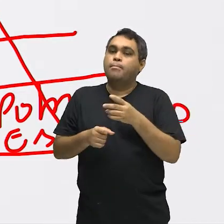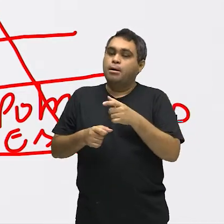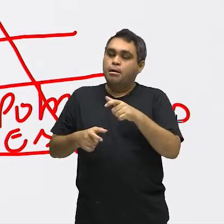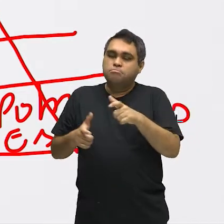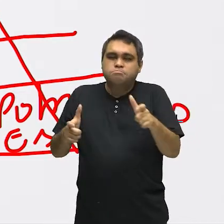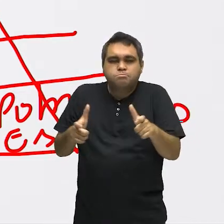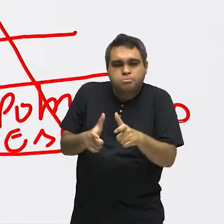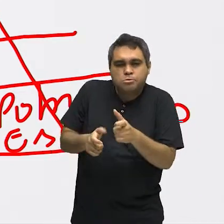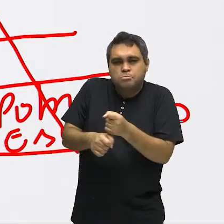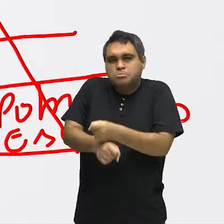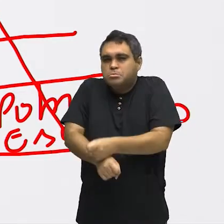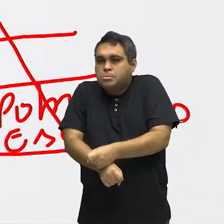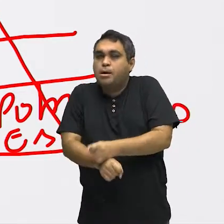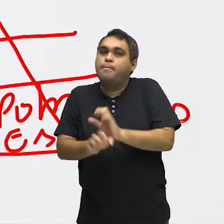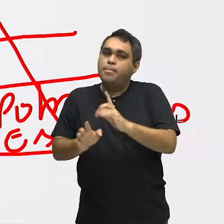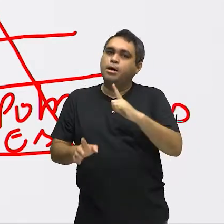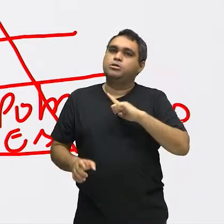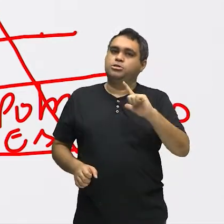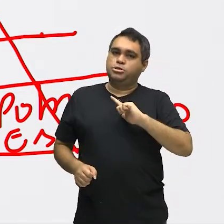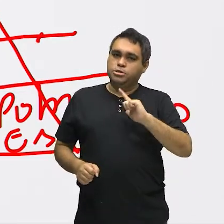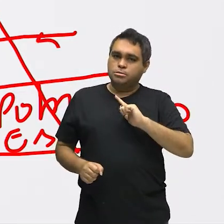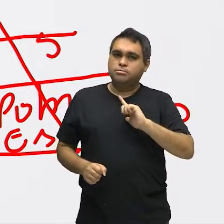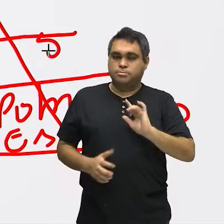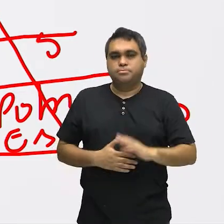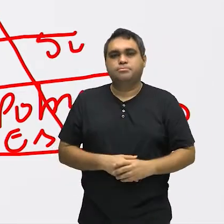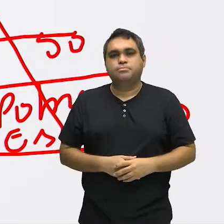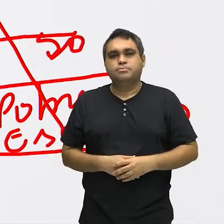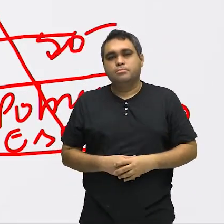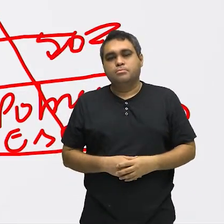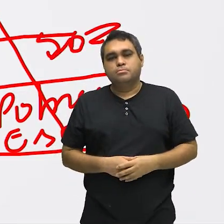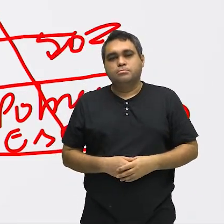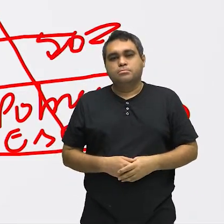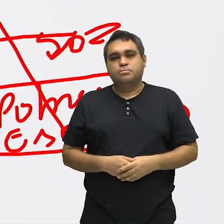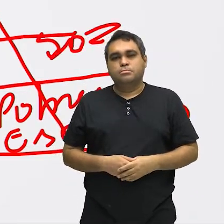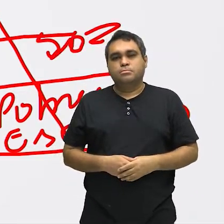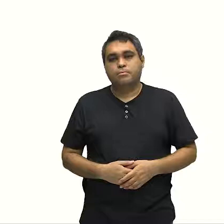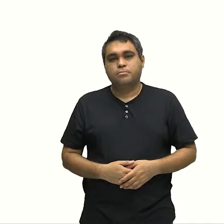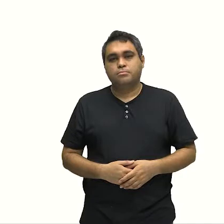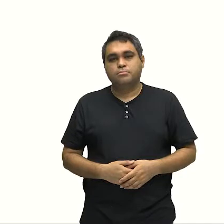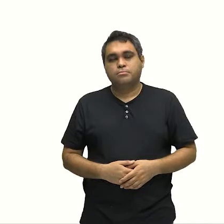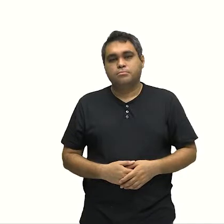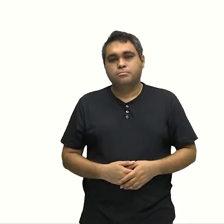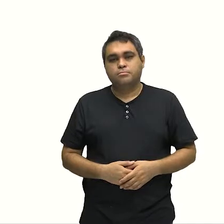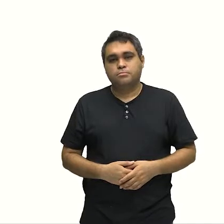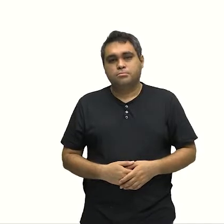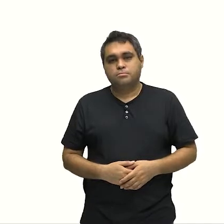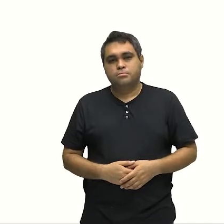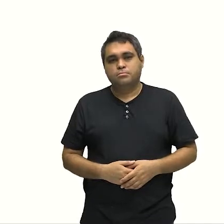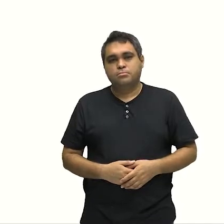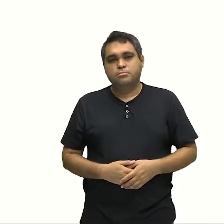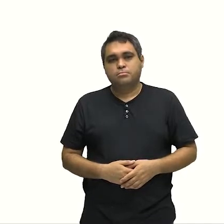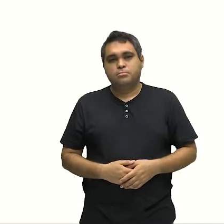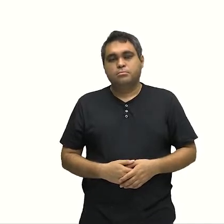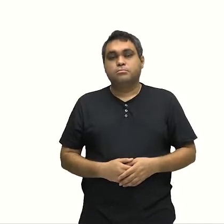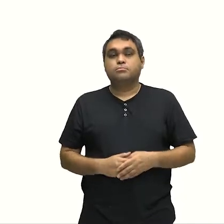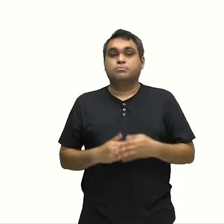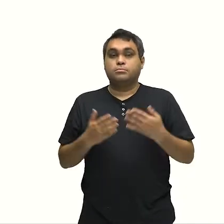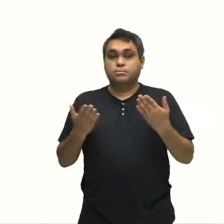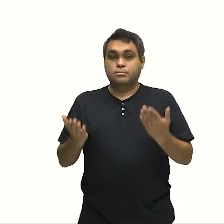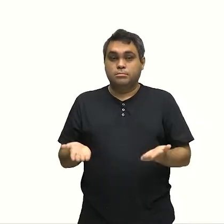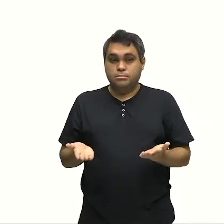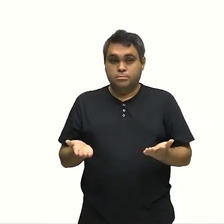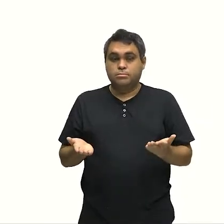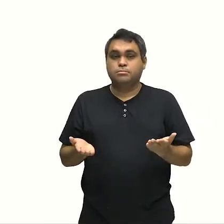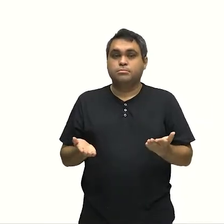sendo escravizados pelos outros. tá, gente? Eu falhei aqui com a